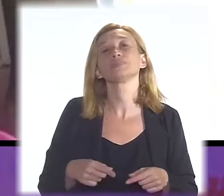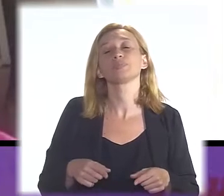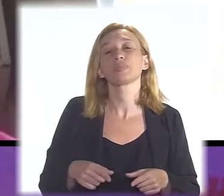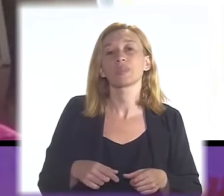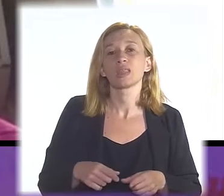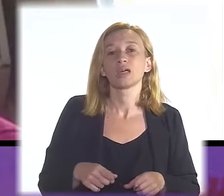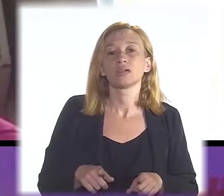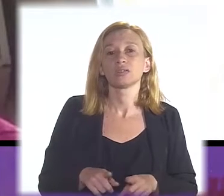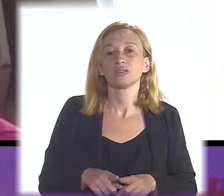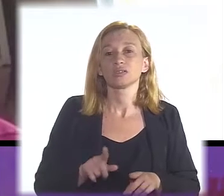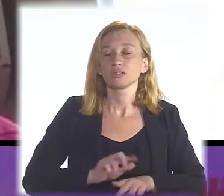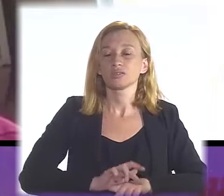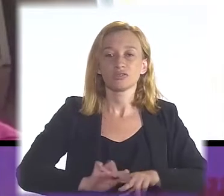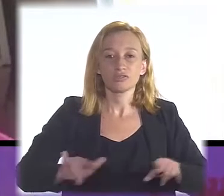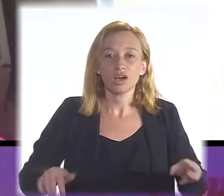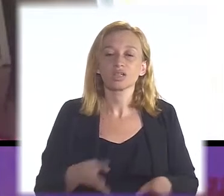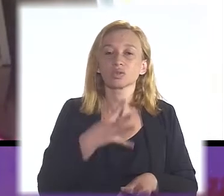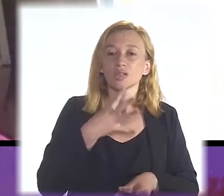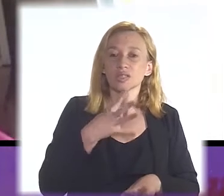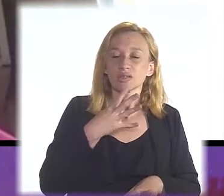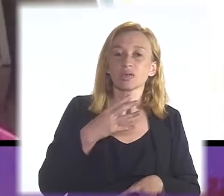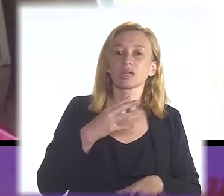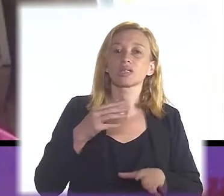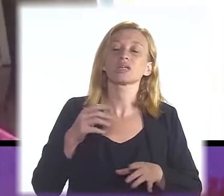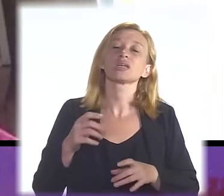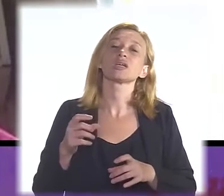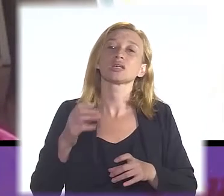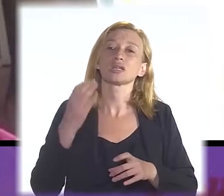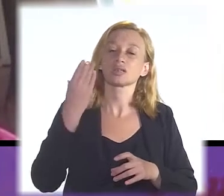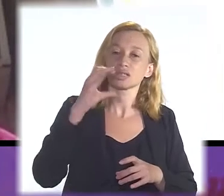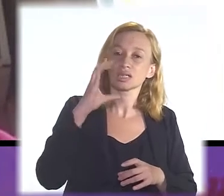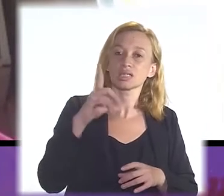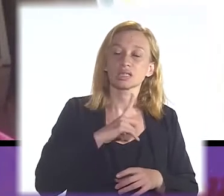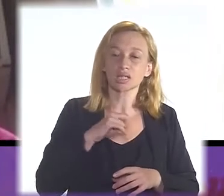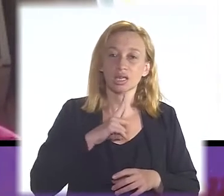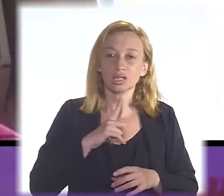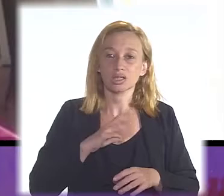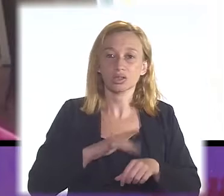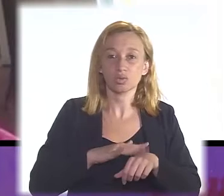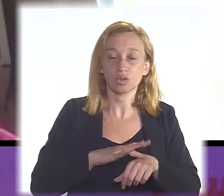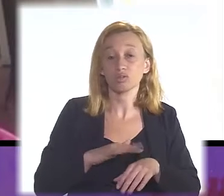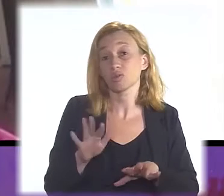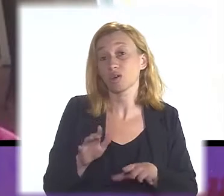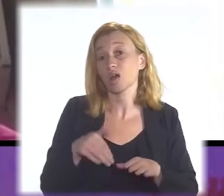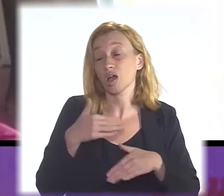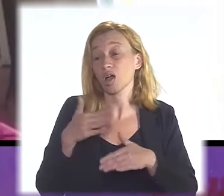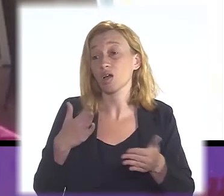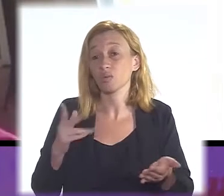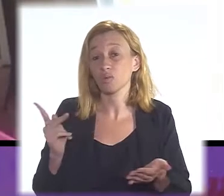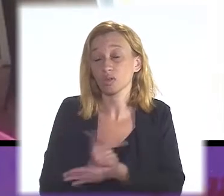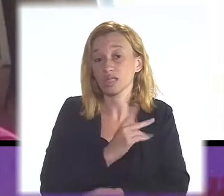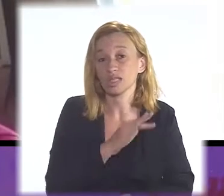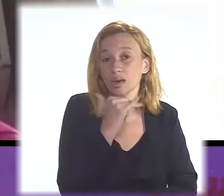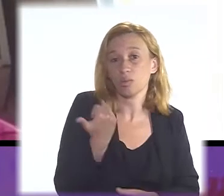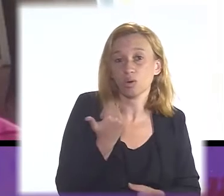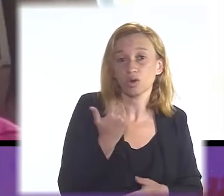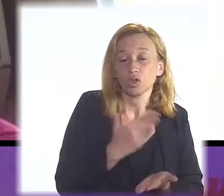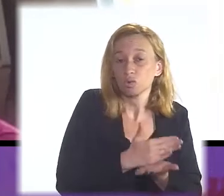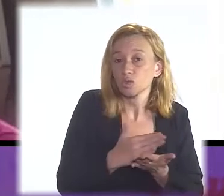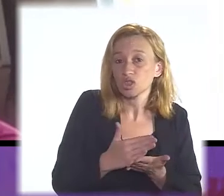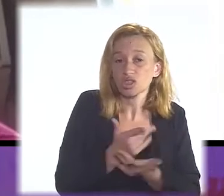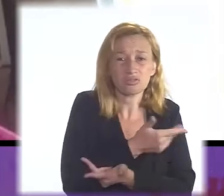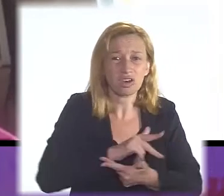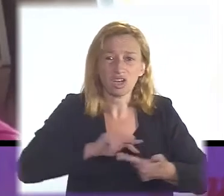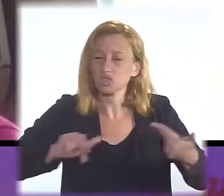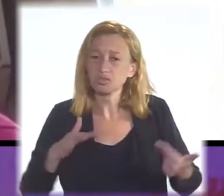podem, inclusive, apesar de todo o conhecimento que a medicina já tem a respeito da doença, evoluir para o óbito. Porque no início nós não sabíamos